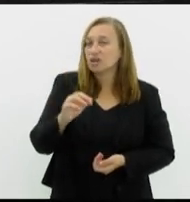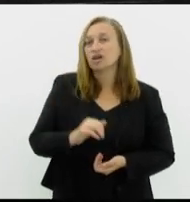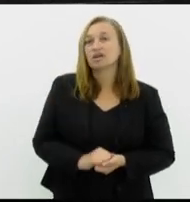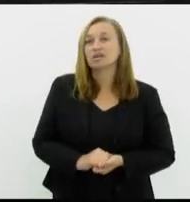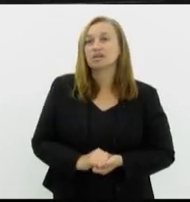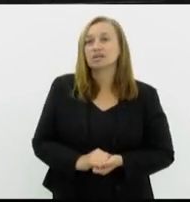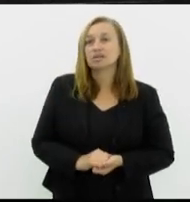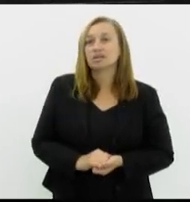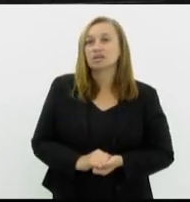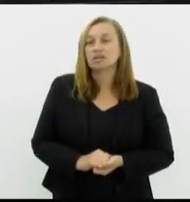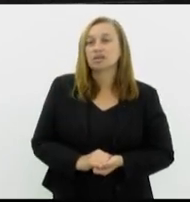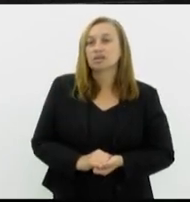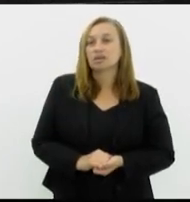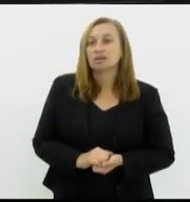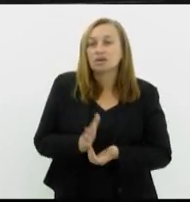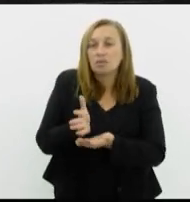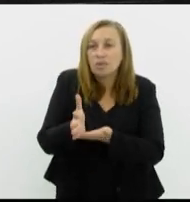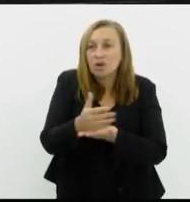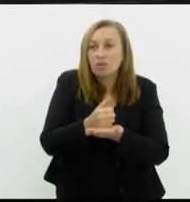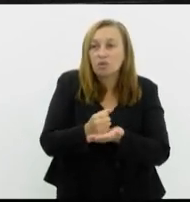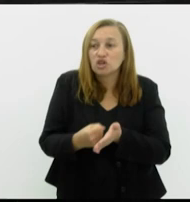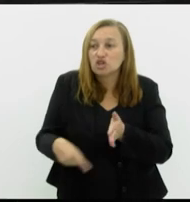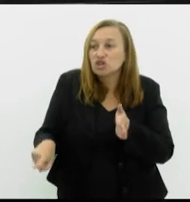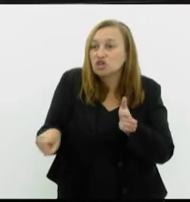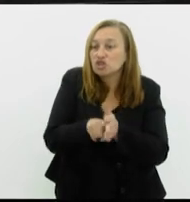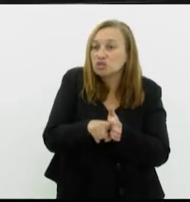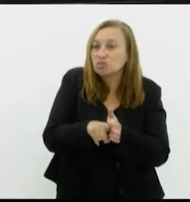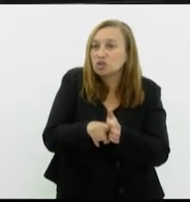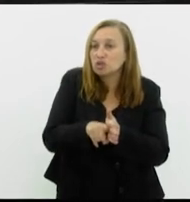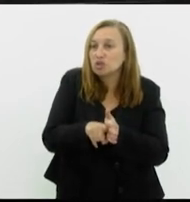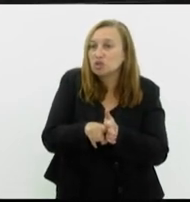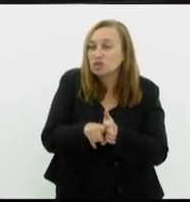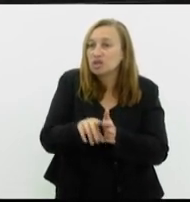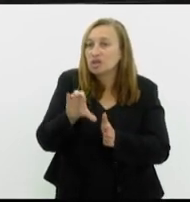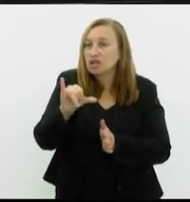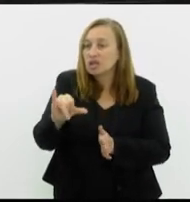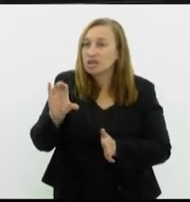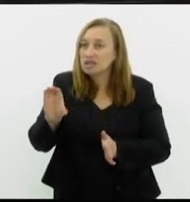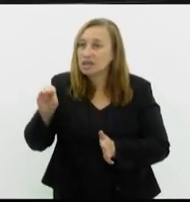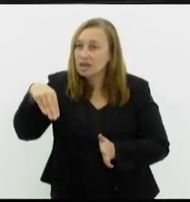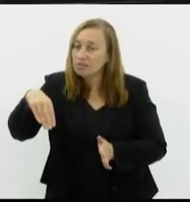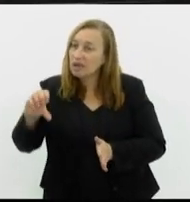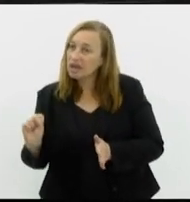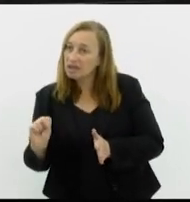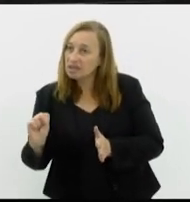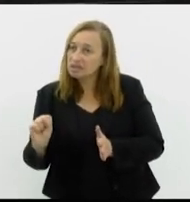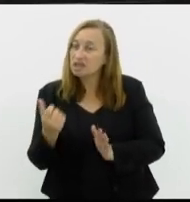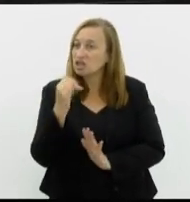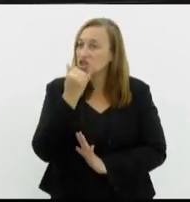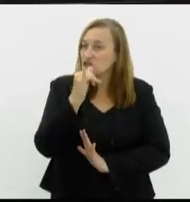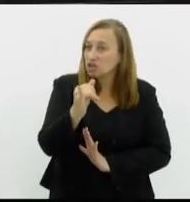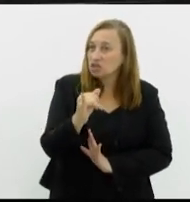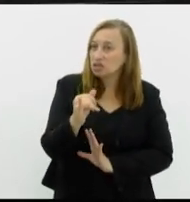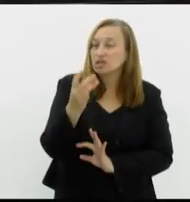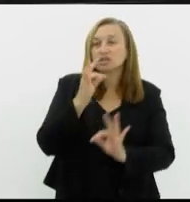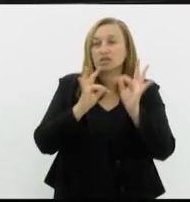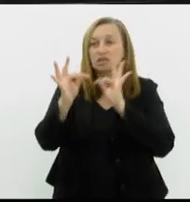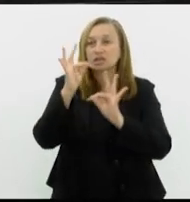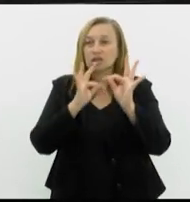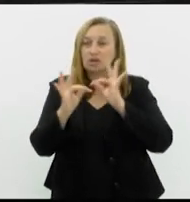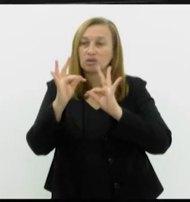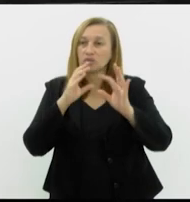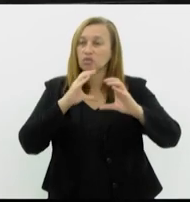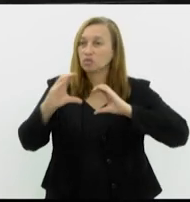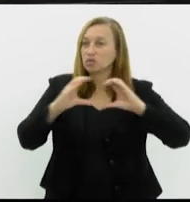reais, quando reduziu as alíquotas de ICMS de energia,